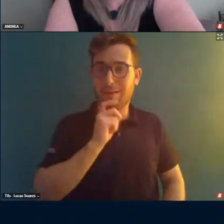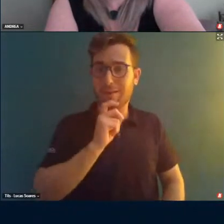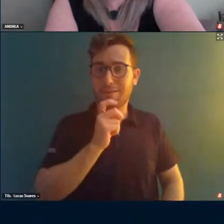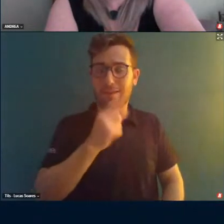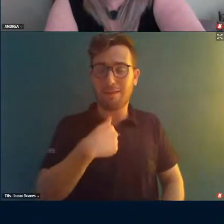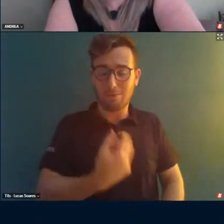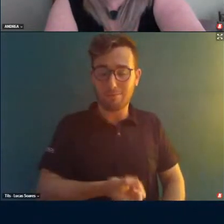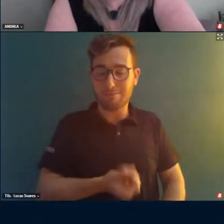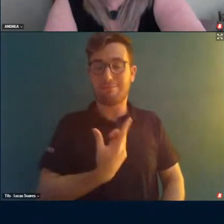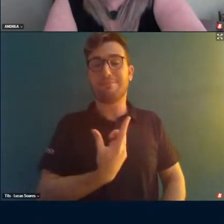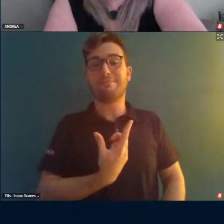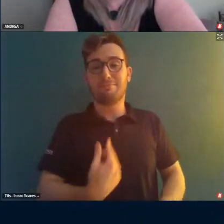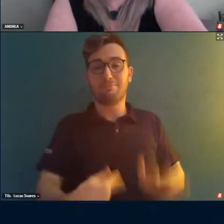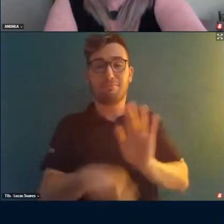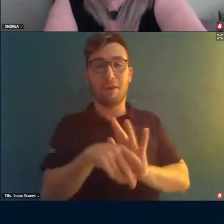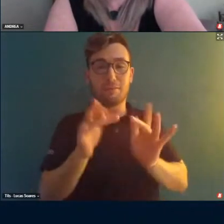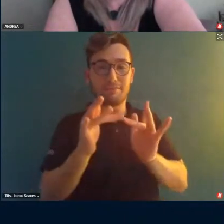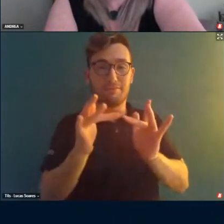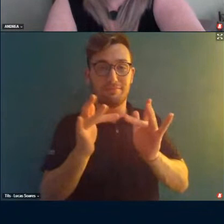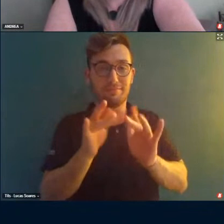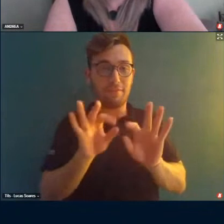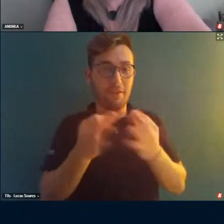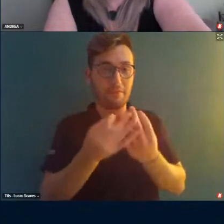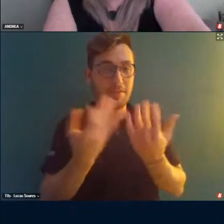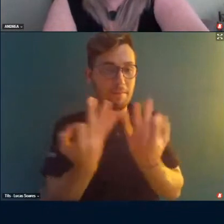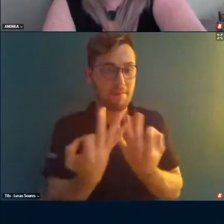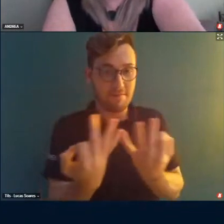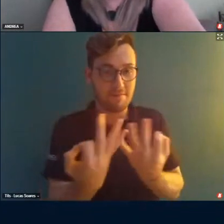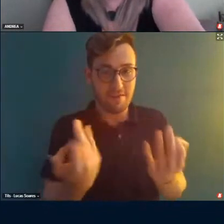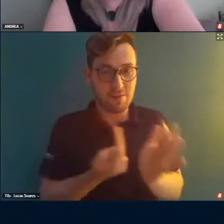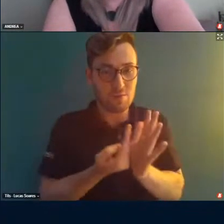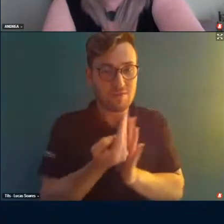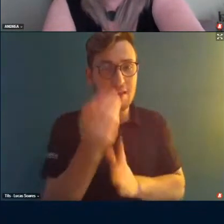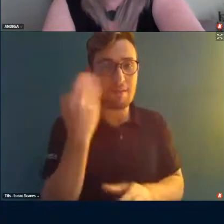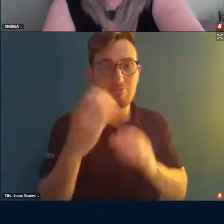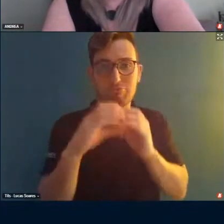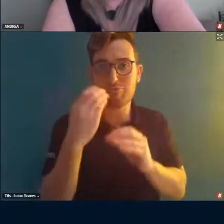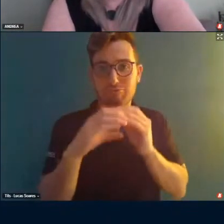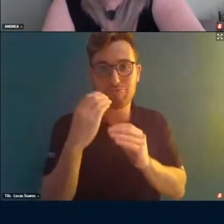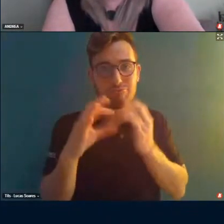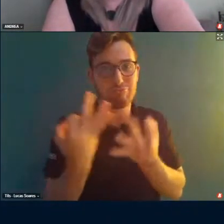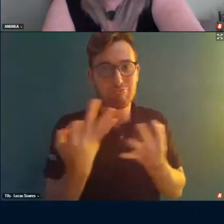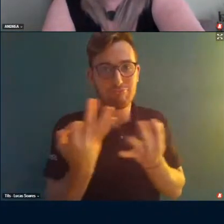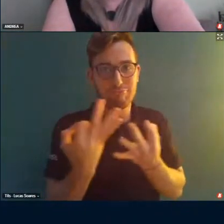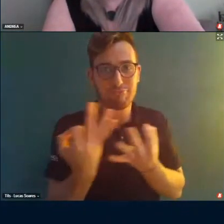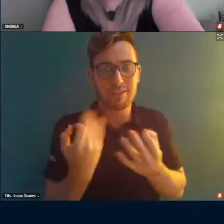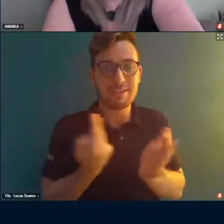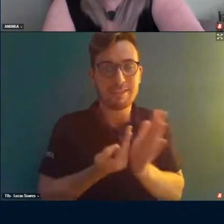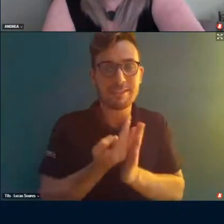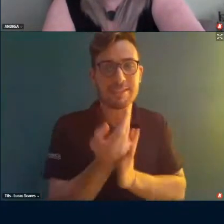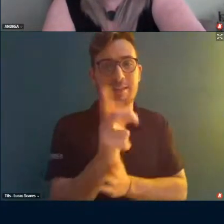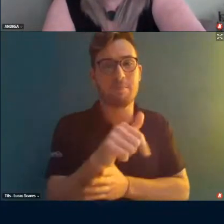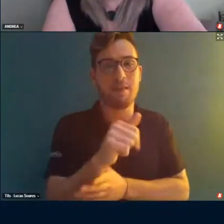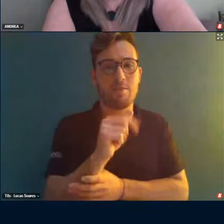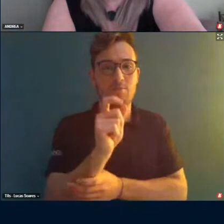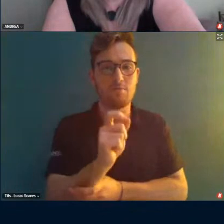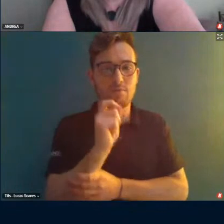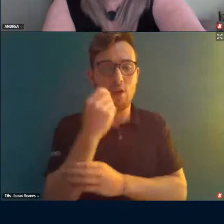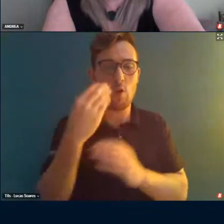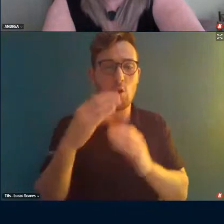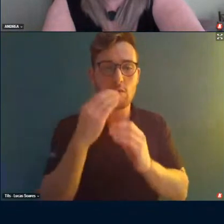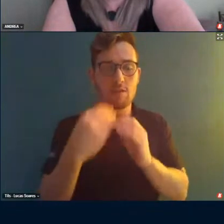o contato com a família foi maravilhoso, eles sempre foram muito comunicativos e funcionou muito bem para nós essa comunicação